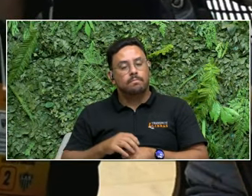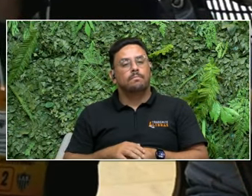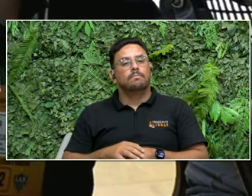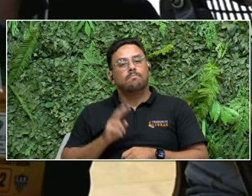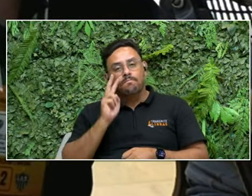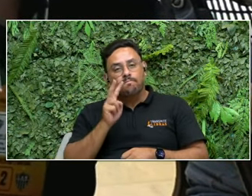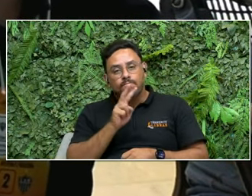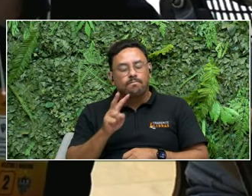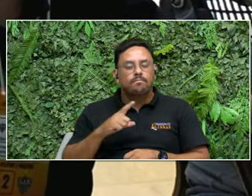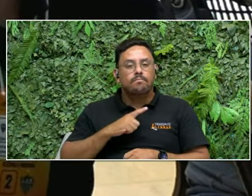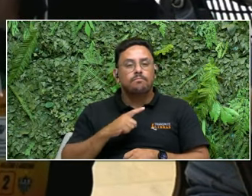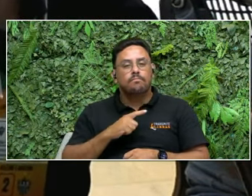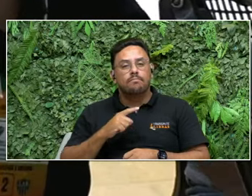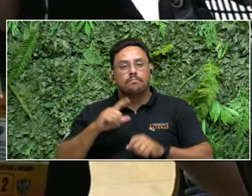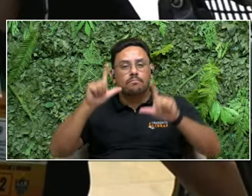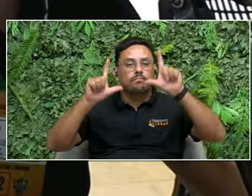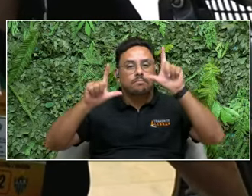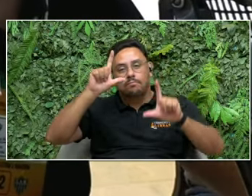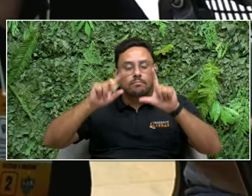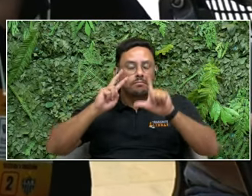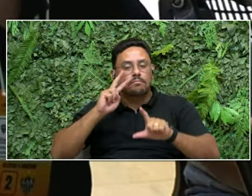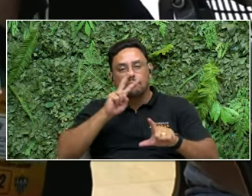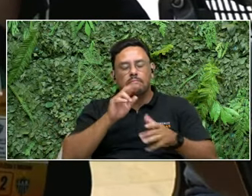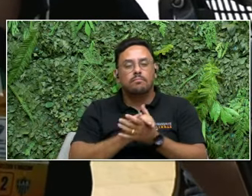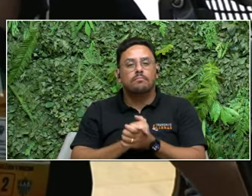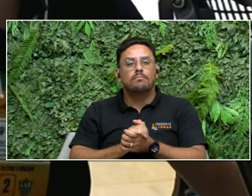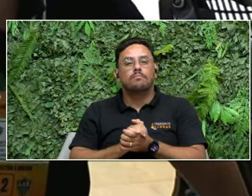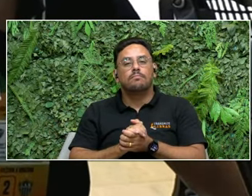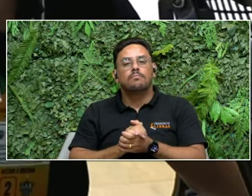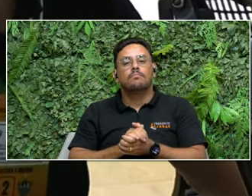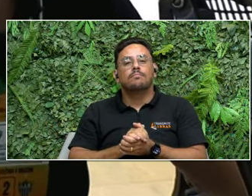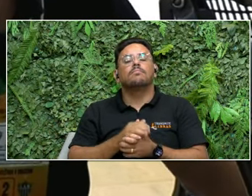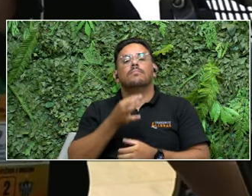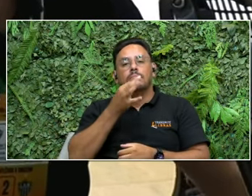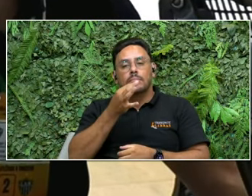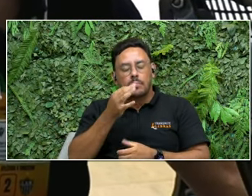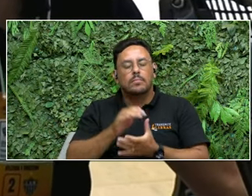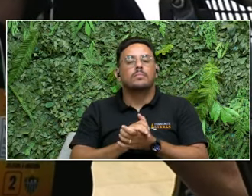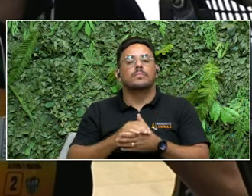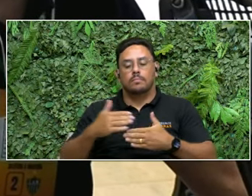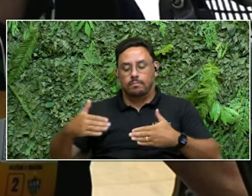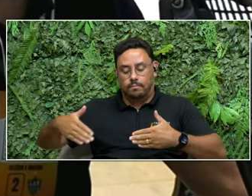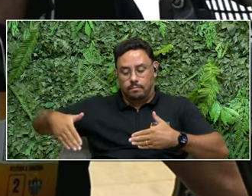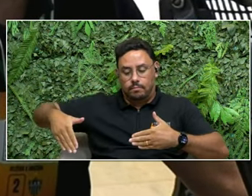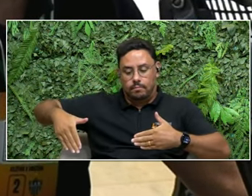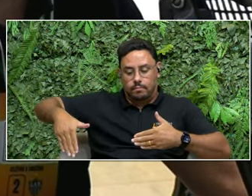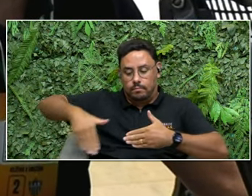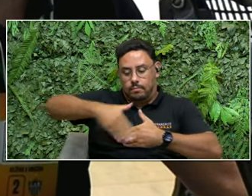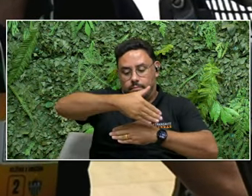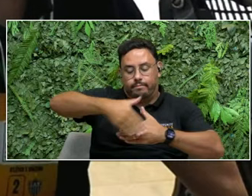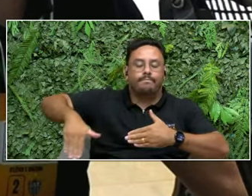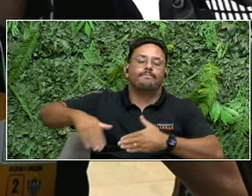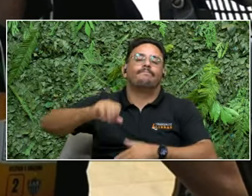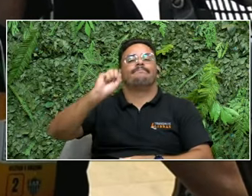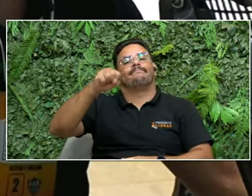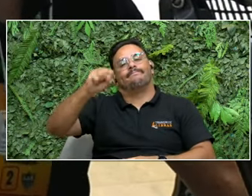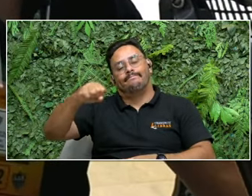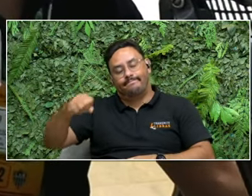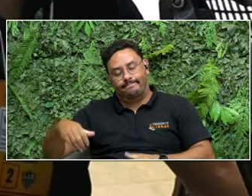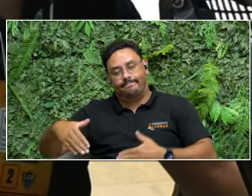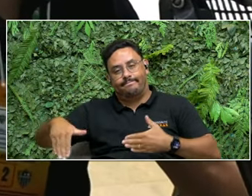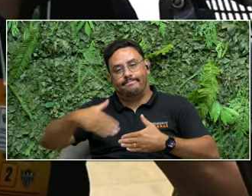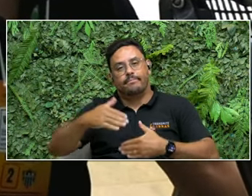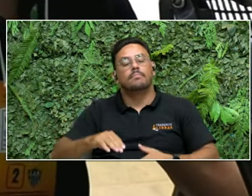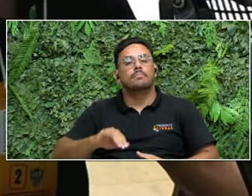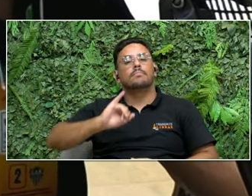vendo aqui né porque a gente tem um monitor aqui dá para rever alguns lances tava impedido mesmo Mateus Pereira tava impedido e e Mas o